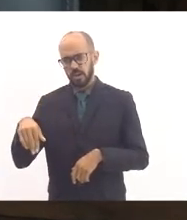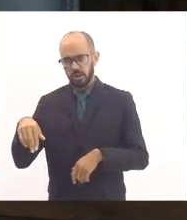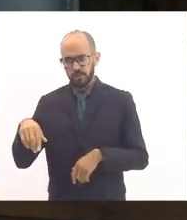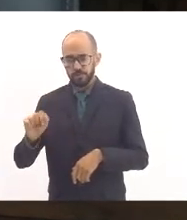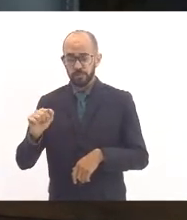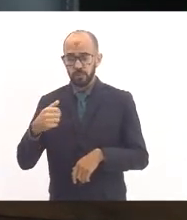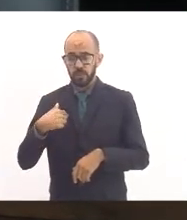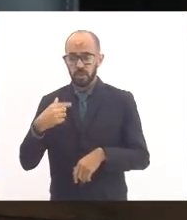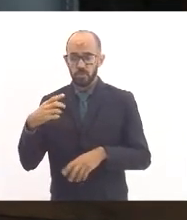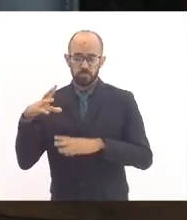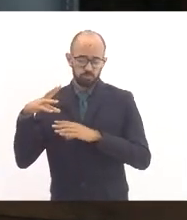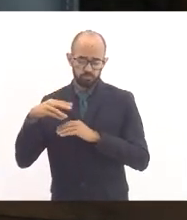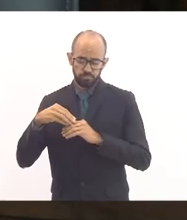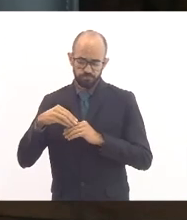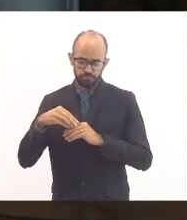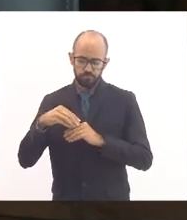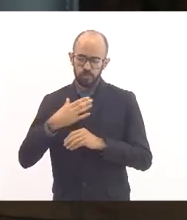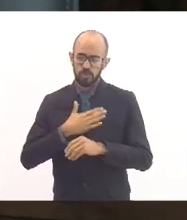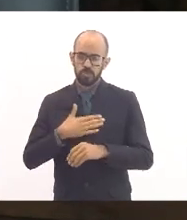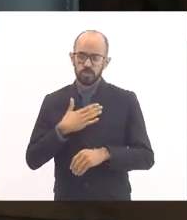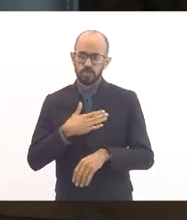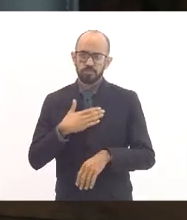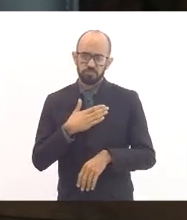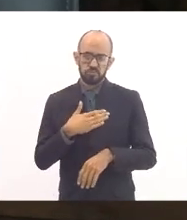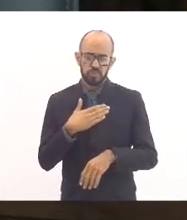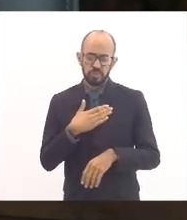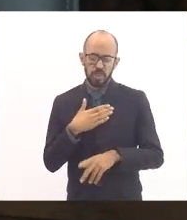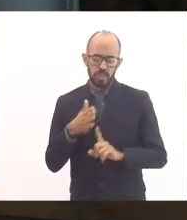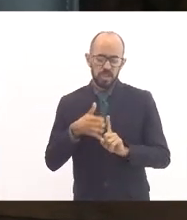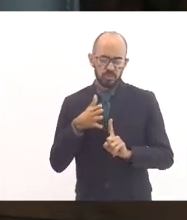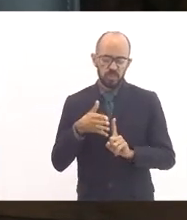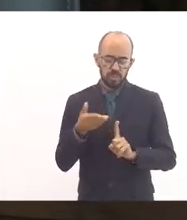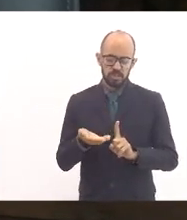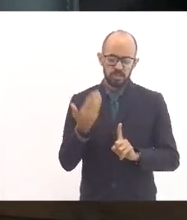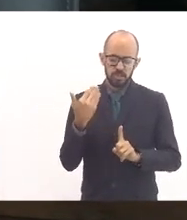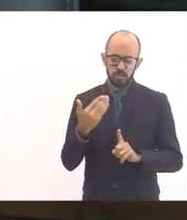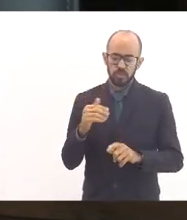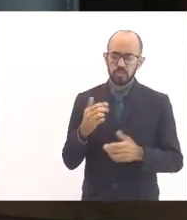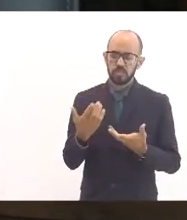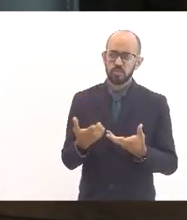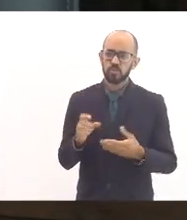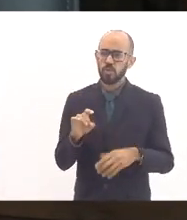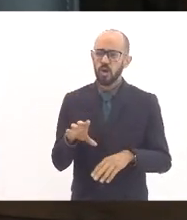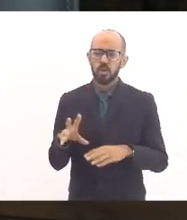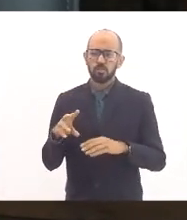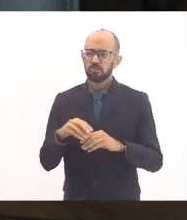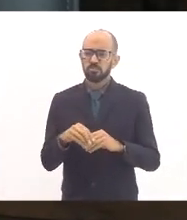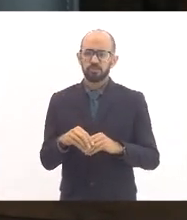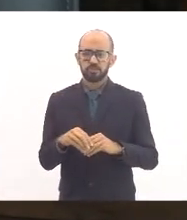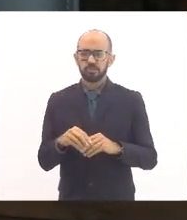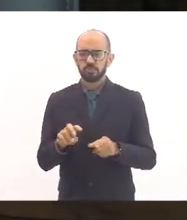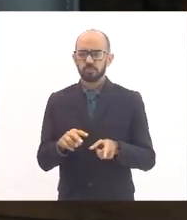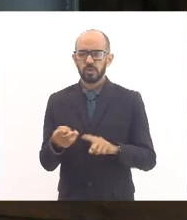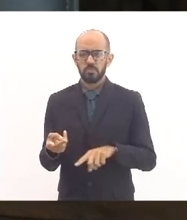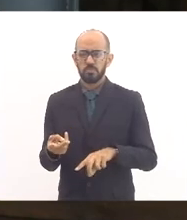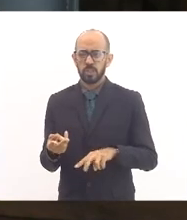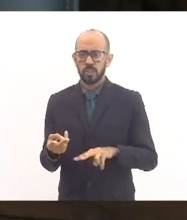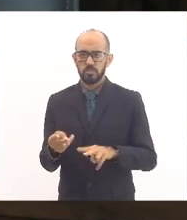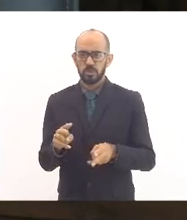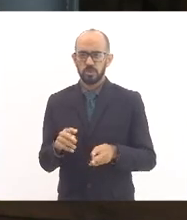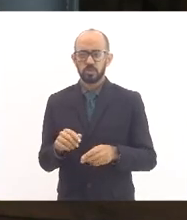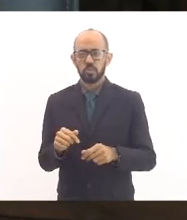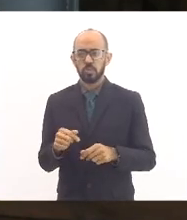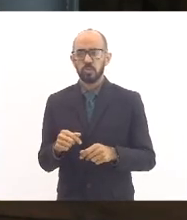objetivo e me sinto muito contemplada com as falas que me antecederam que apenas fazer aqui um encaminhamento do